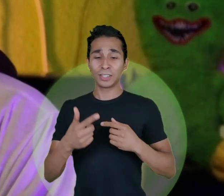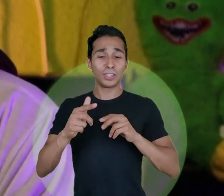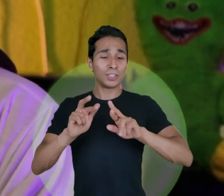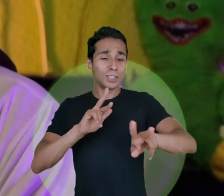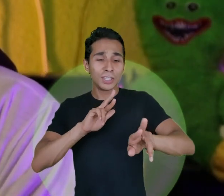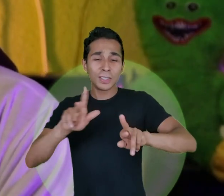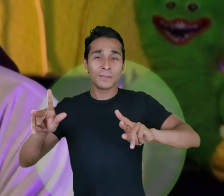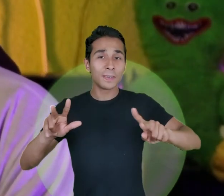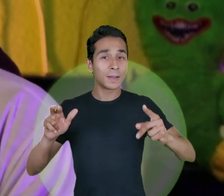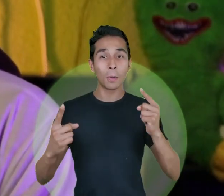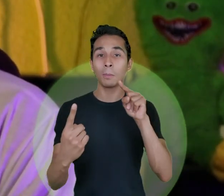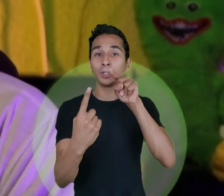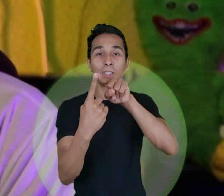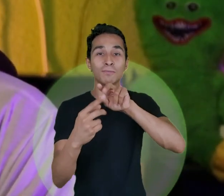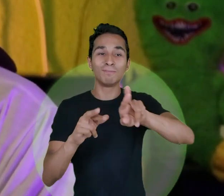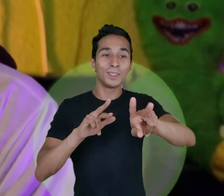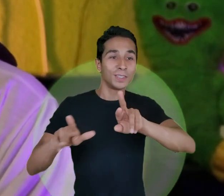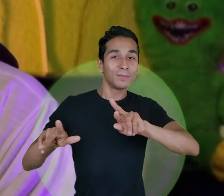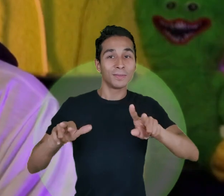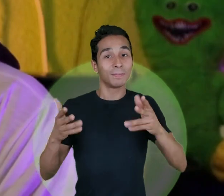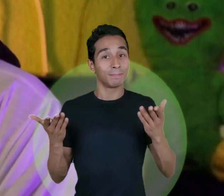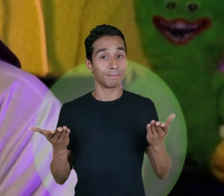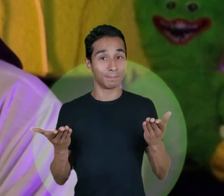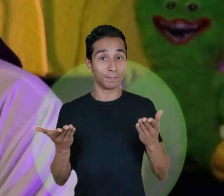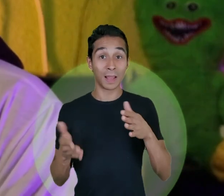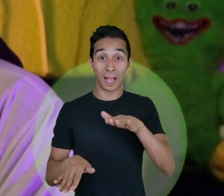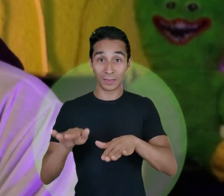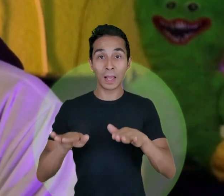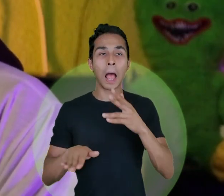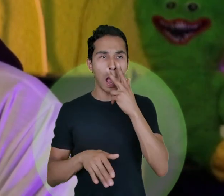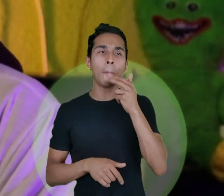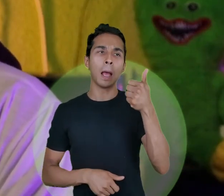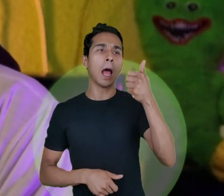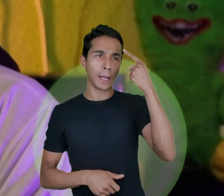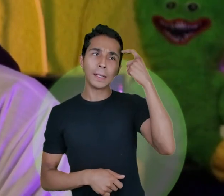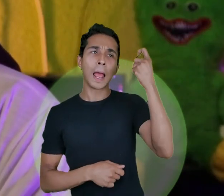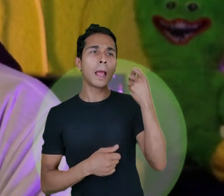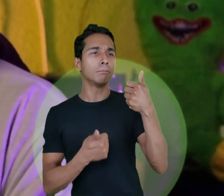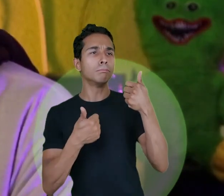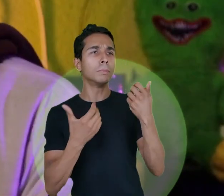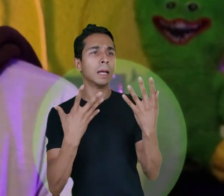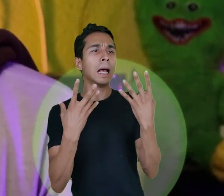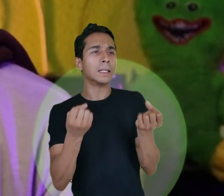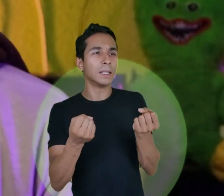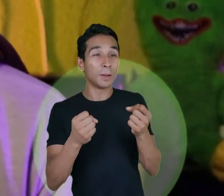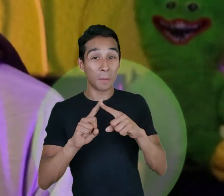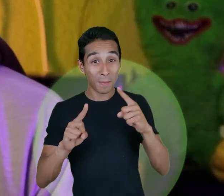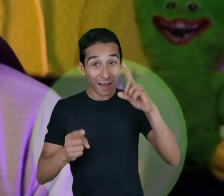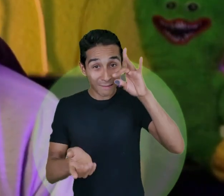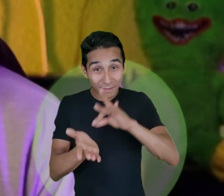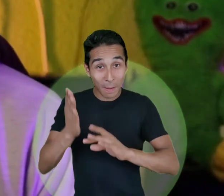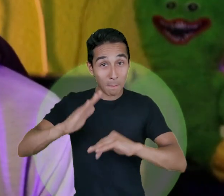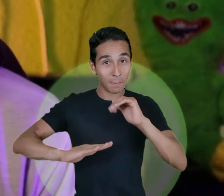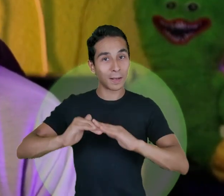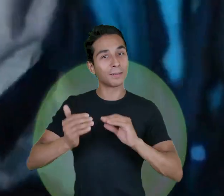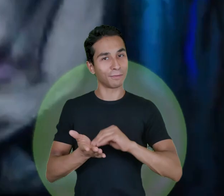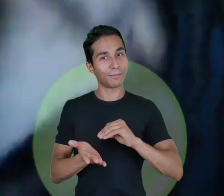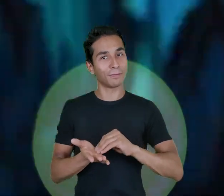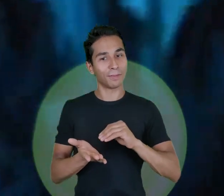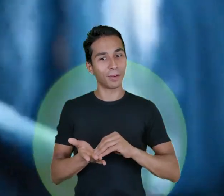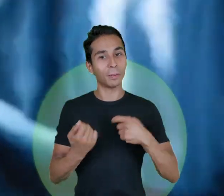diferentes. Mesmo que elas pareçam entender sua ideia, muitas vezes não acontece na prática, né? delas de fato quererem construir algo